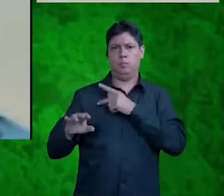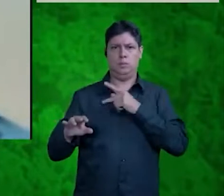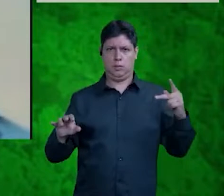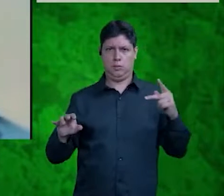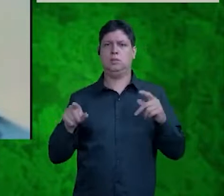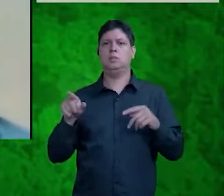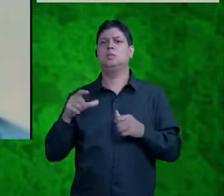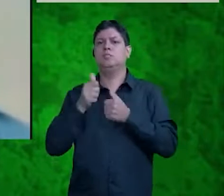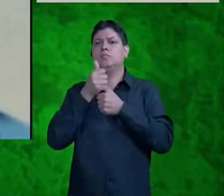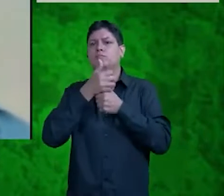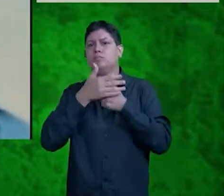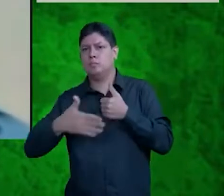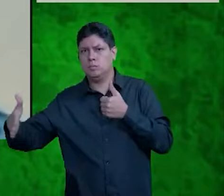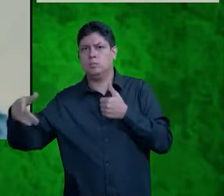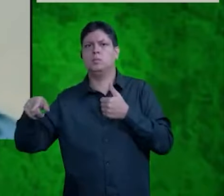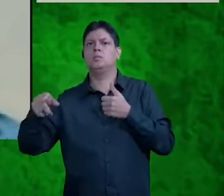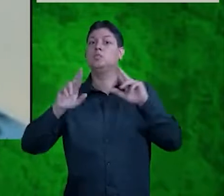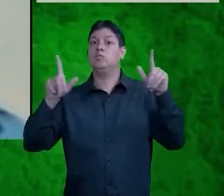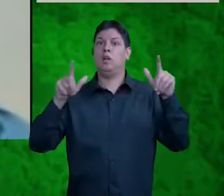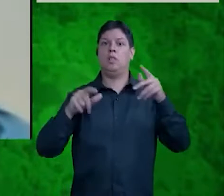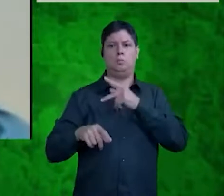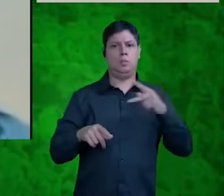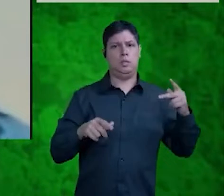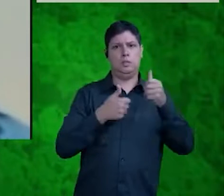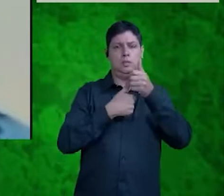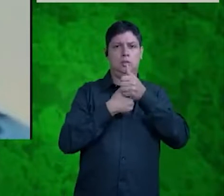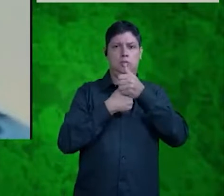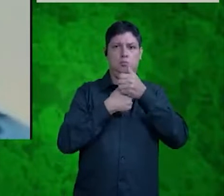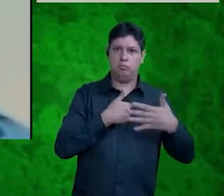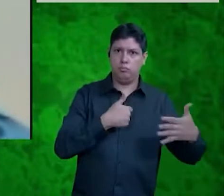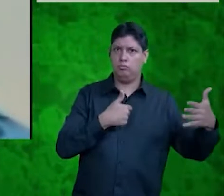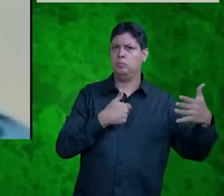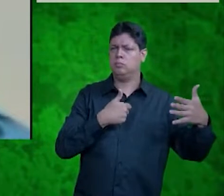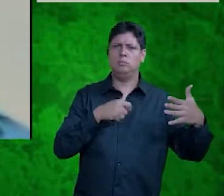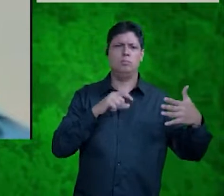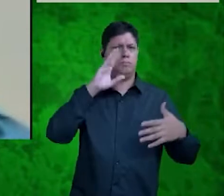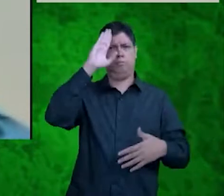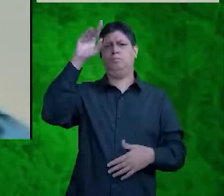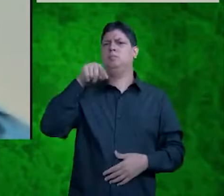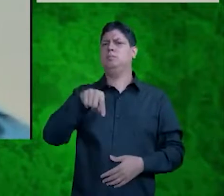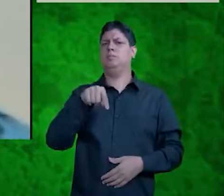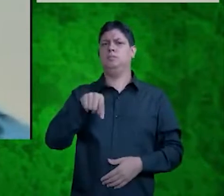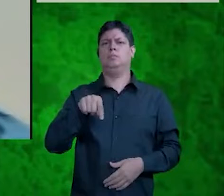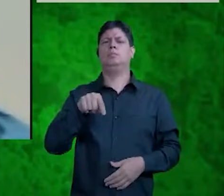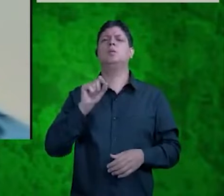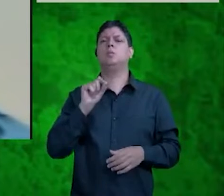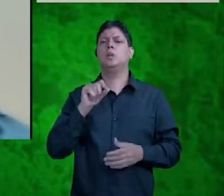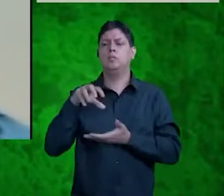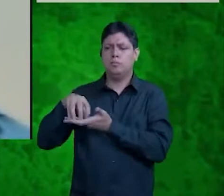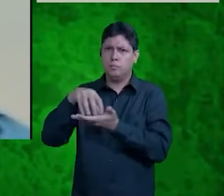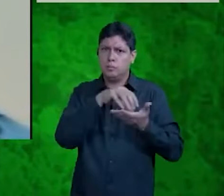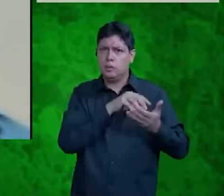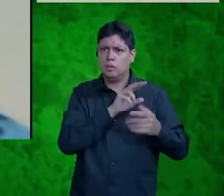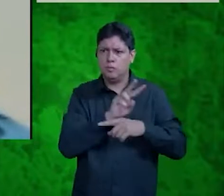coincidente com o da Presidente da República. Isso é primordial para que os nossos órgãos de fiscalização possam trabalhar e não